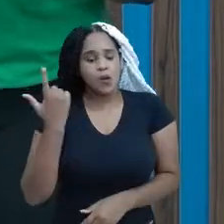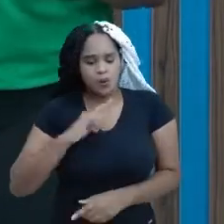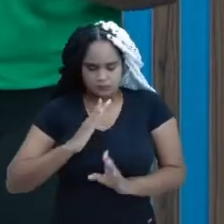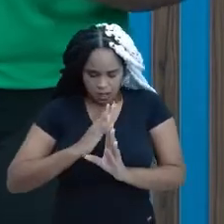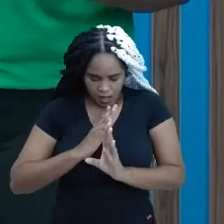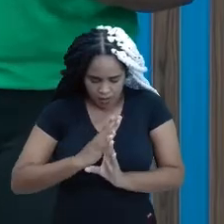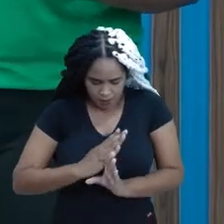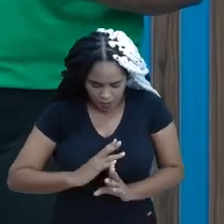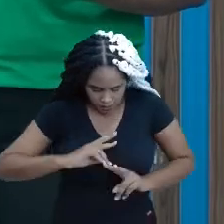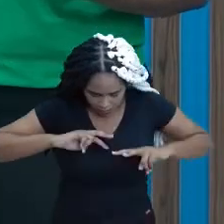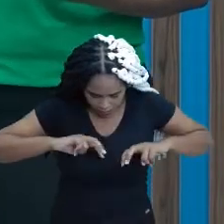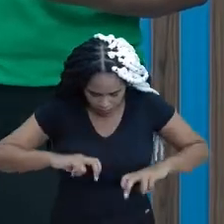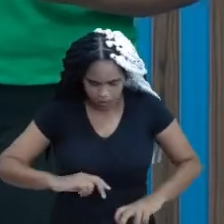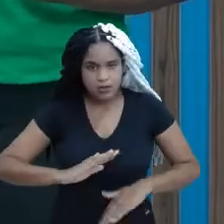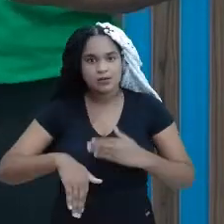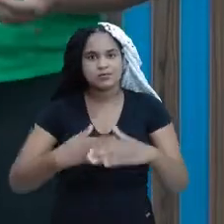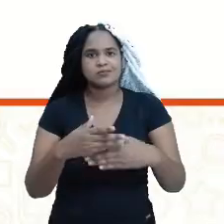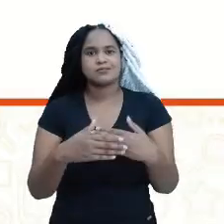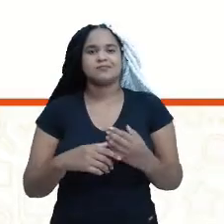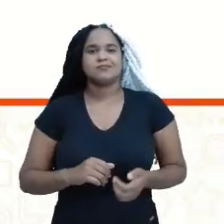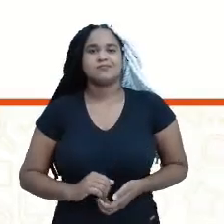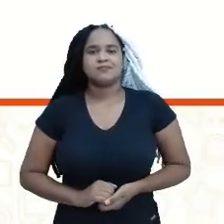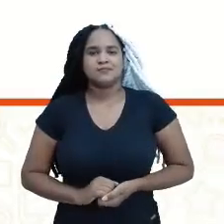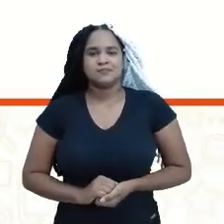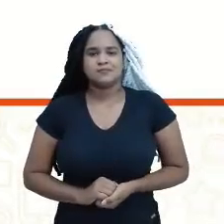e desenvolvendo.